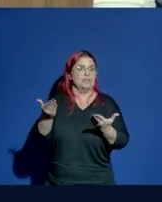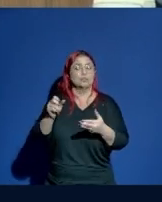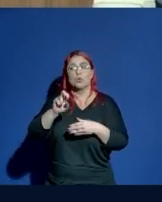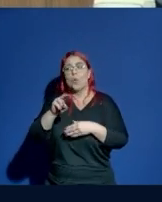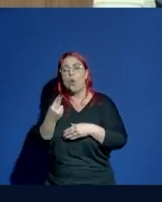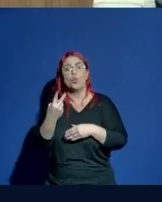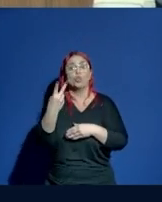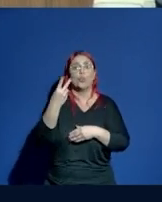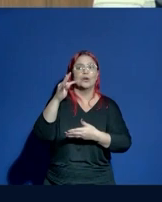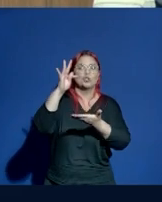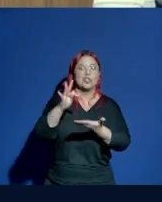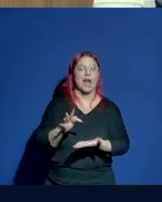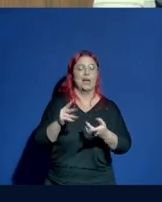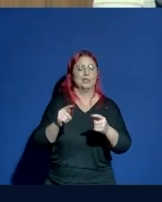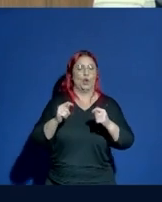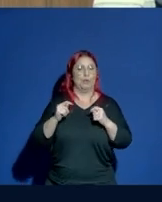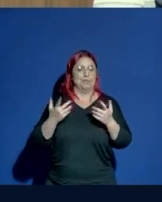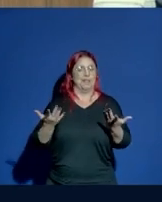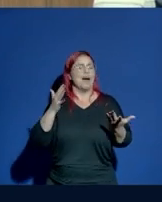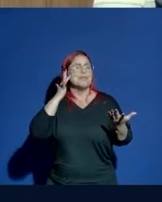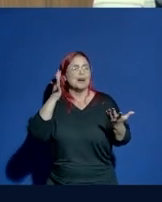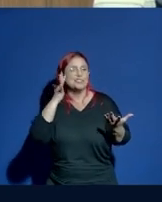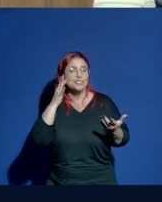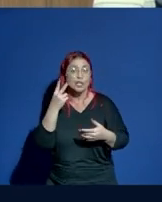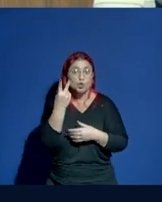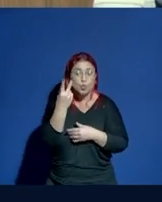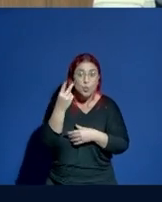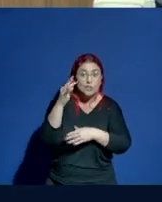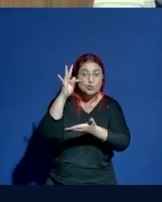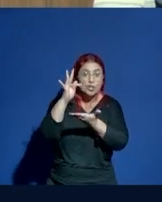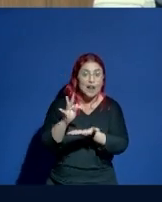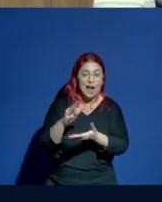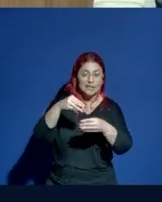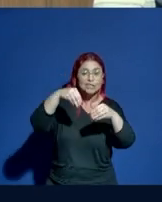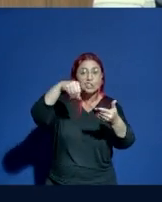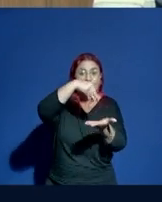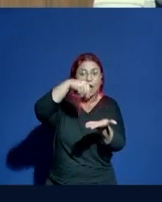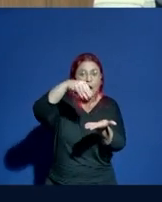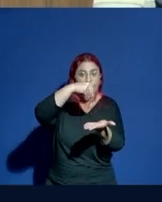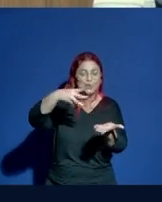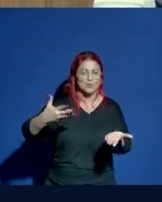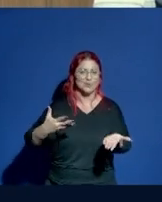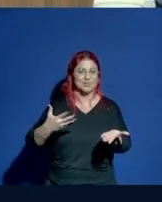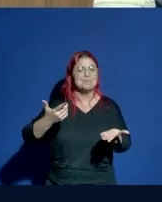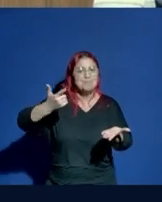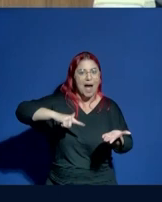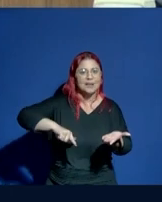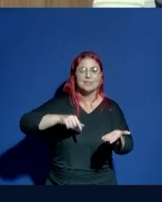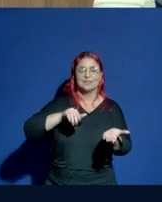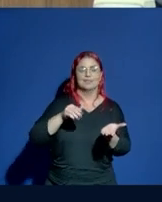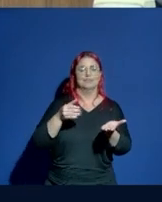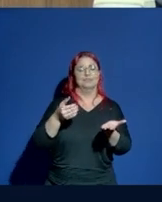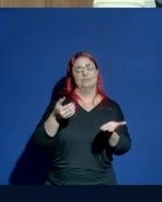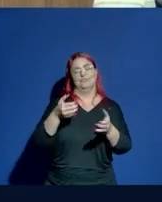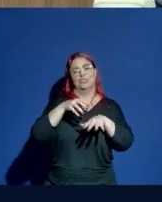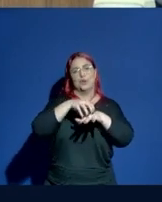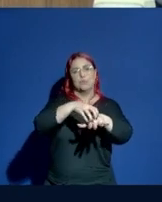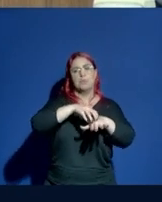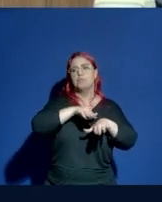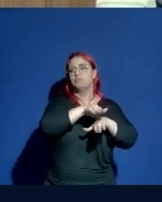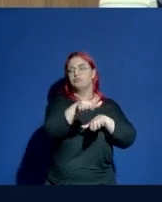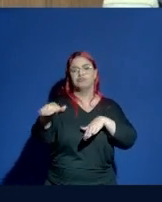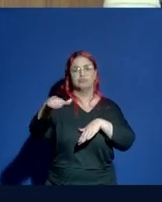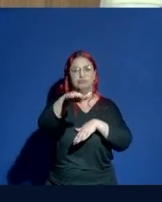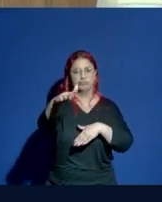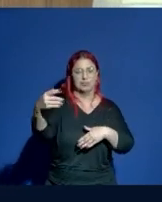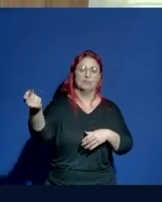a mais Então você imagina poder carregar duas toneladas a mais de grão vezes a quantidade imagens com veículo desse faz por